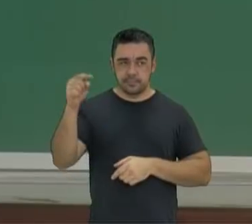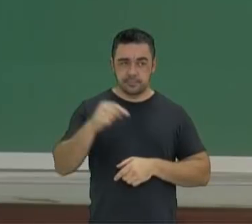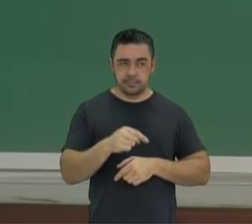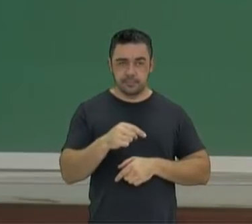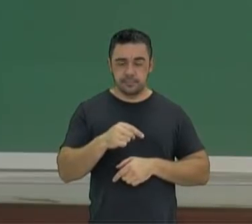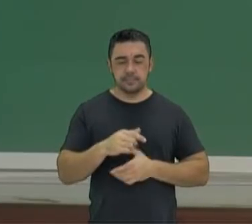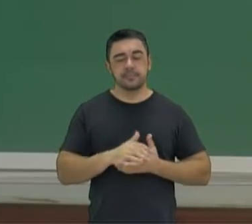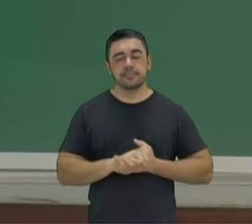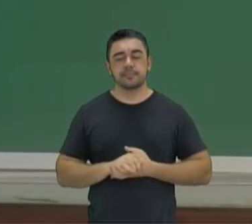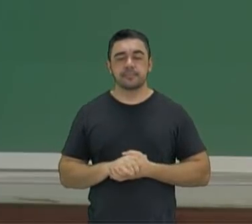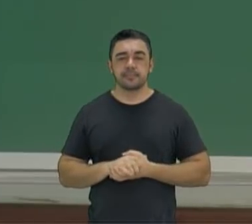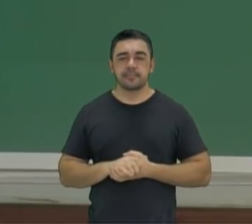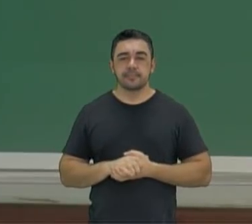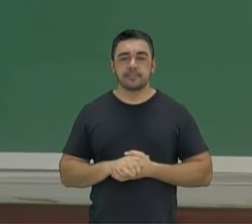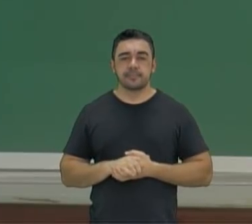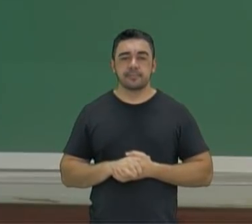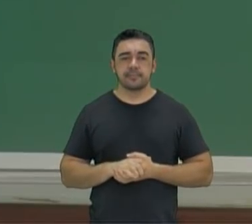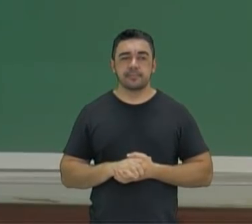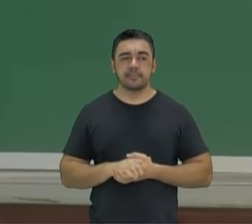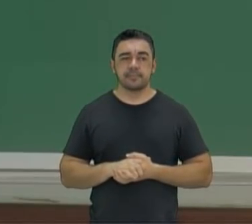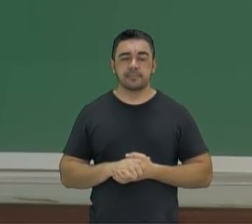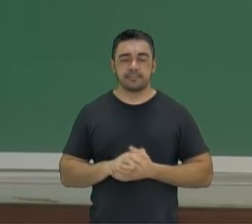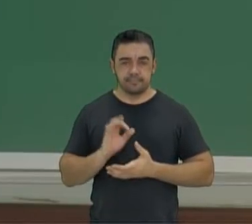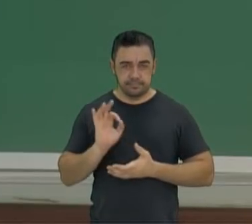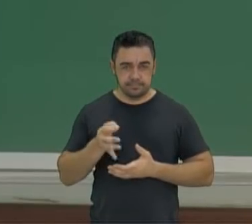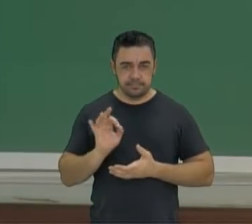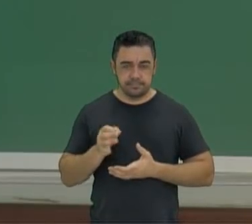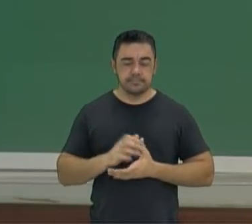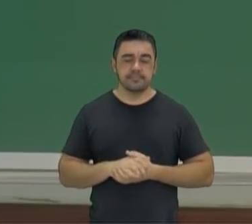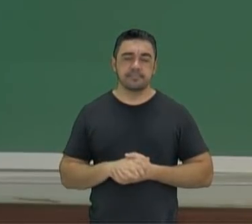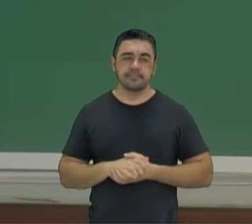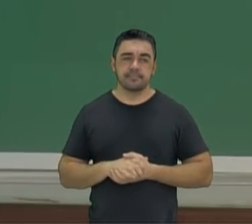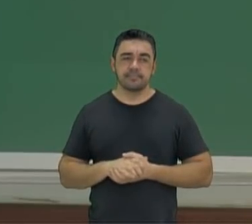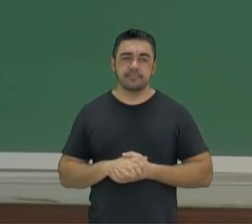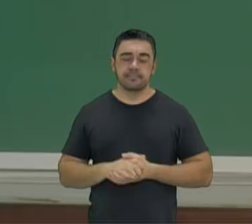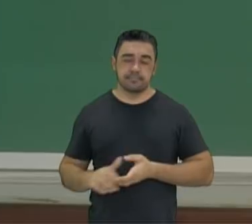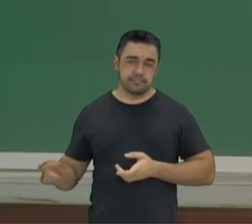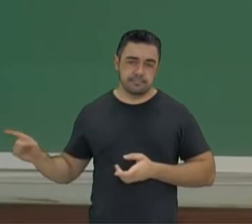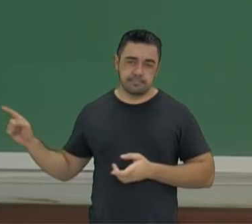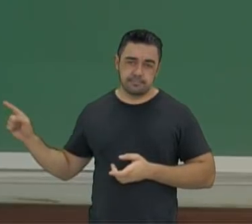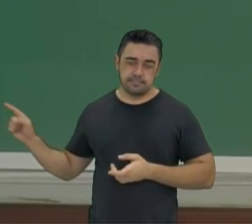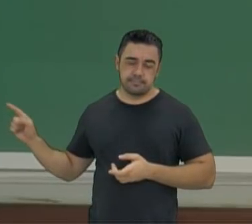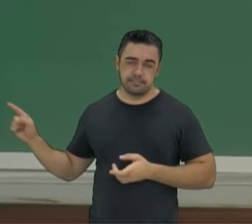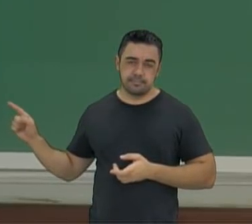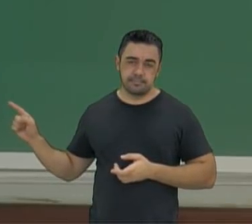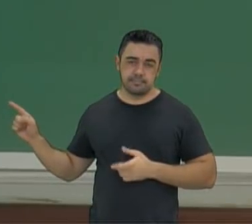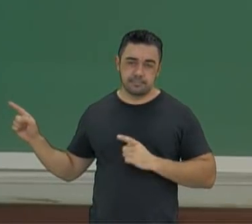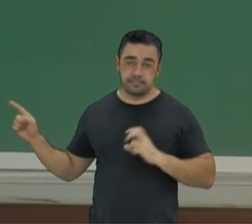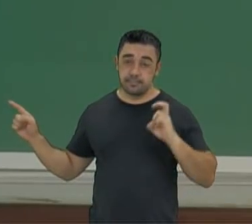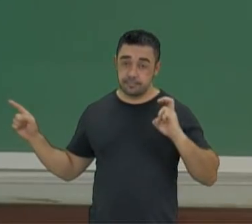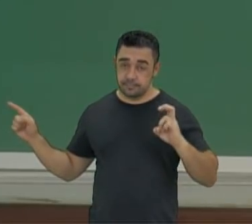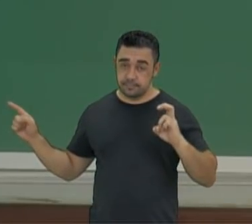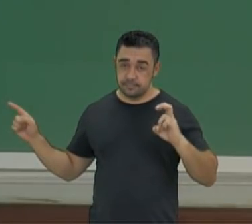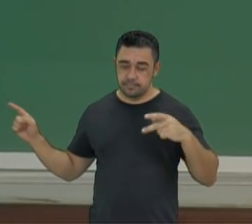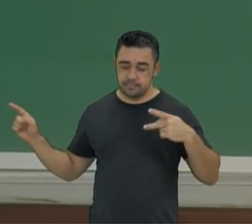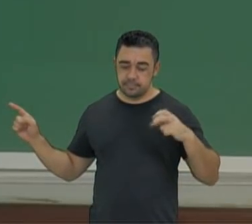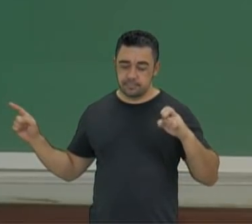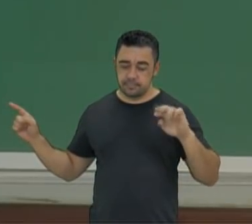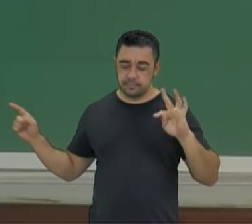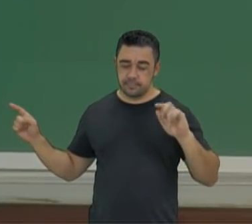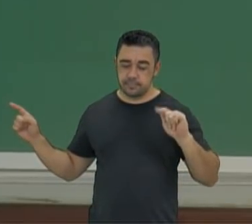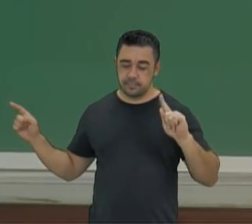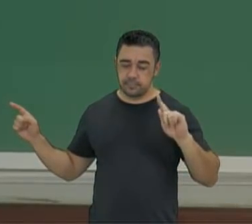só pode ser esse daqui, que eu tenho um triângulo, certo? Prisma pentagonal vai ser um